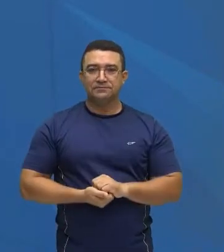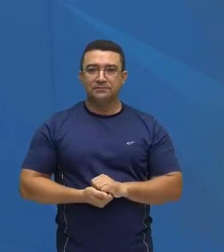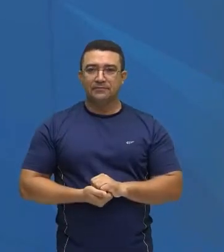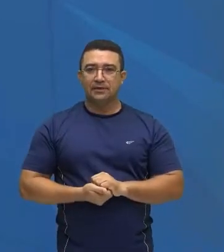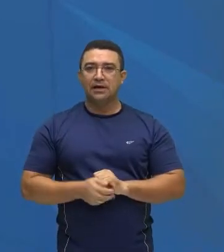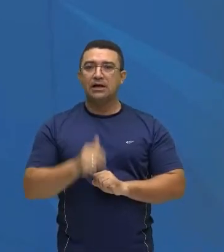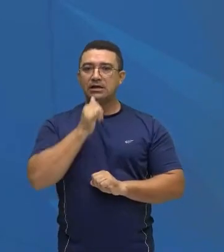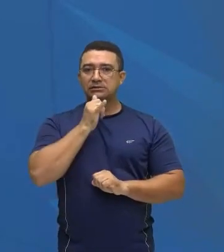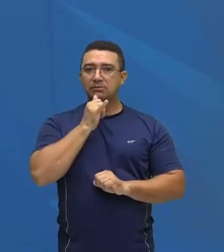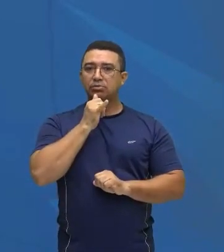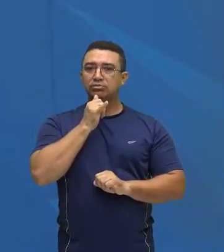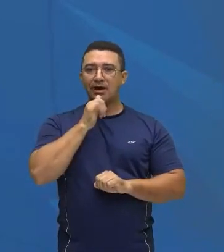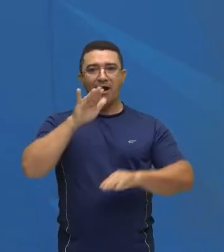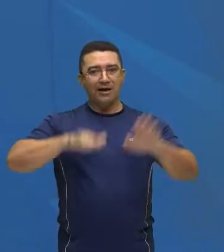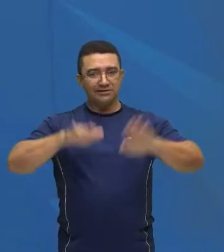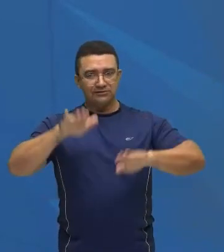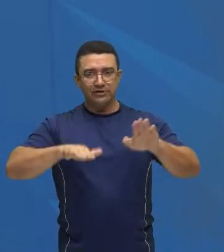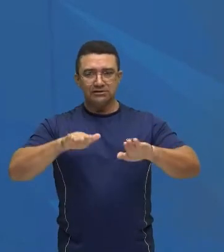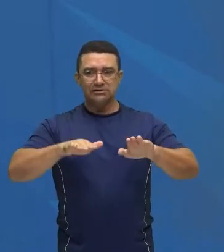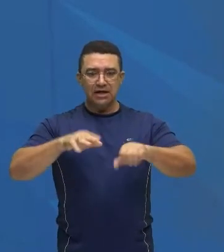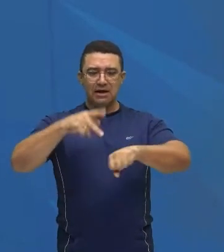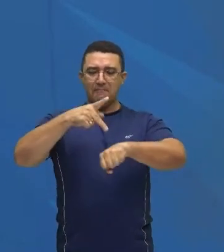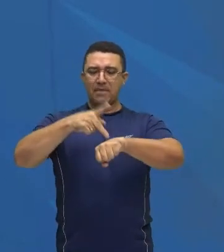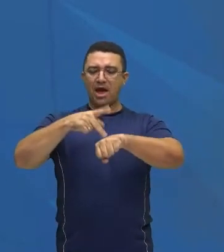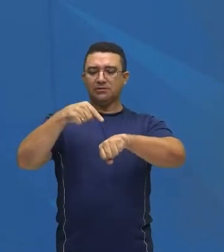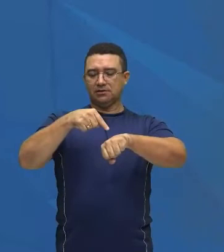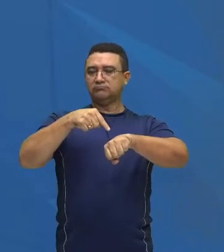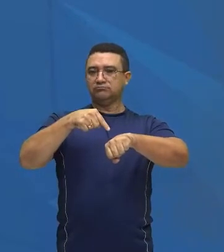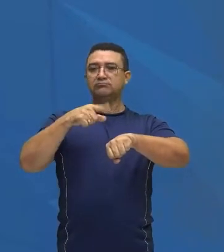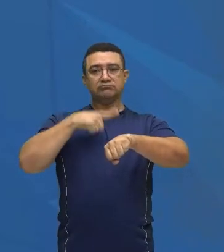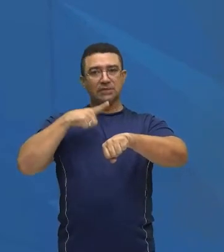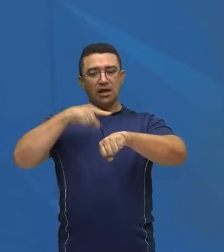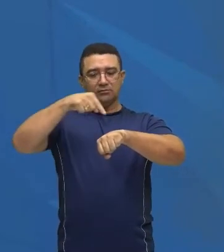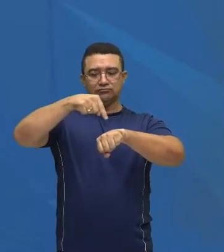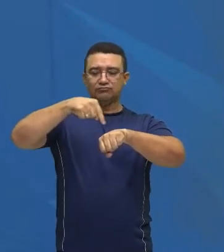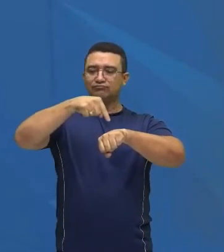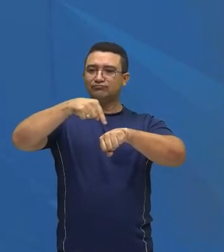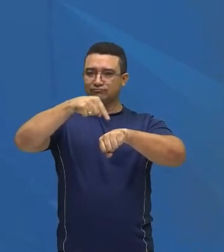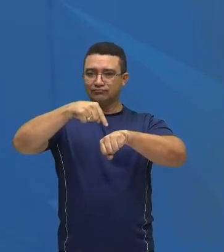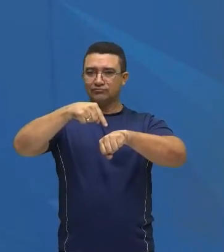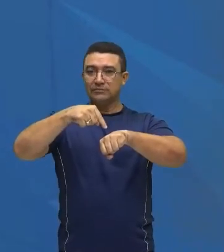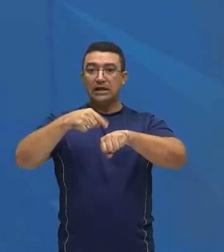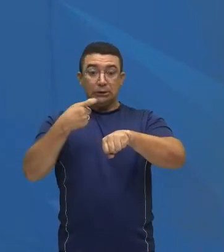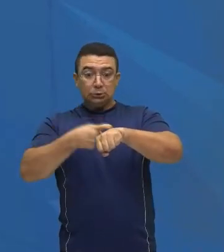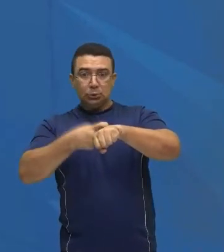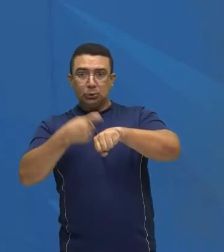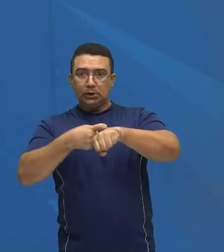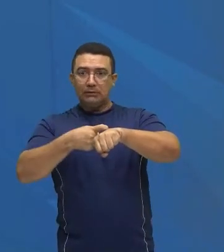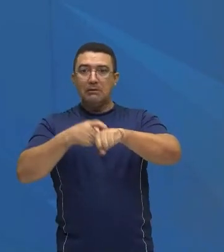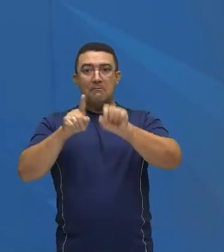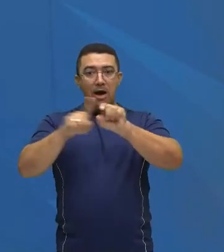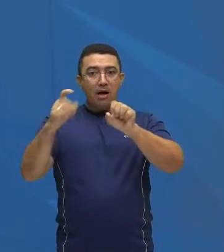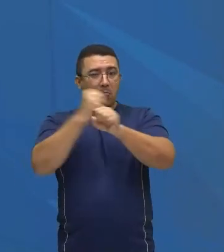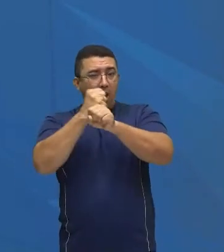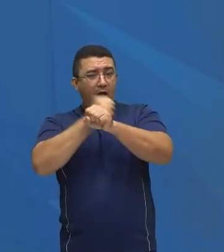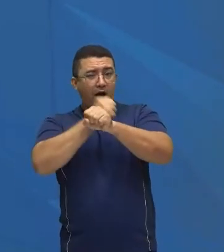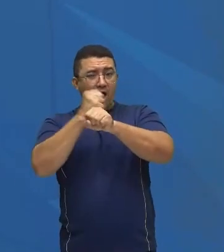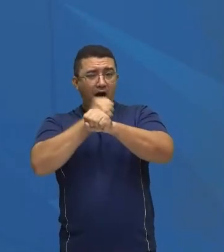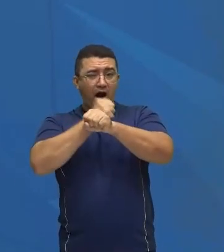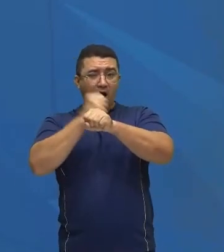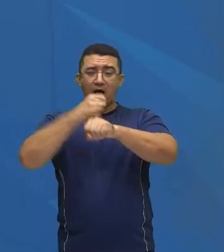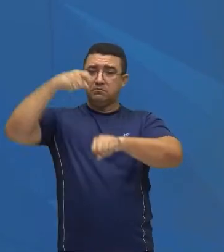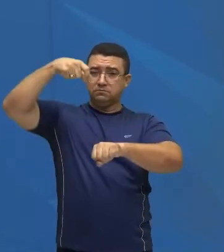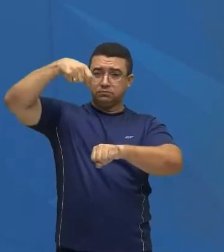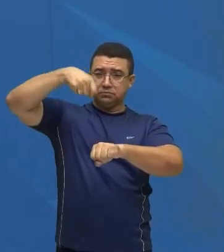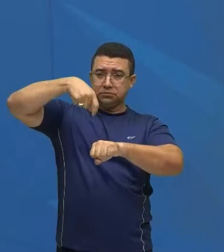como eu posso falar, alguma marca, né, nessa rocha que é resistente, não é? Então, o que vocês acham que, interpretando